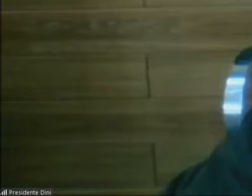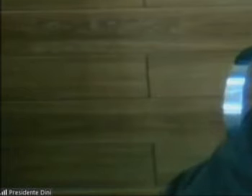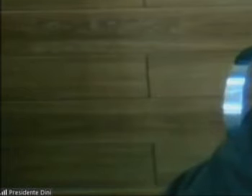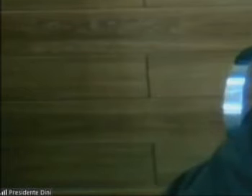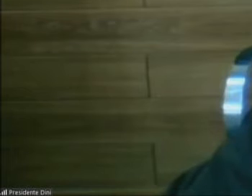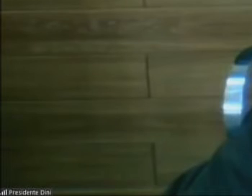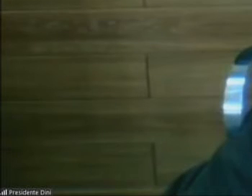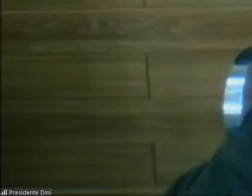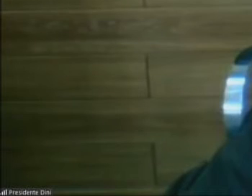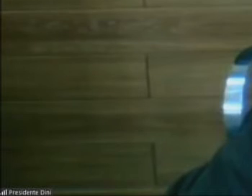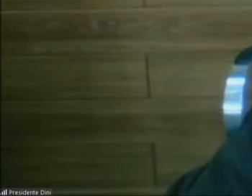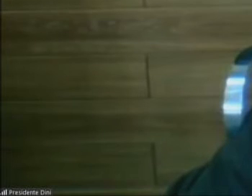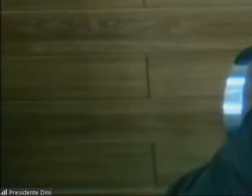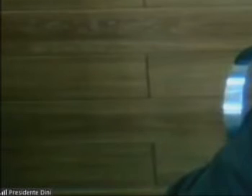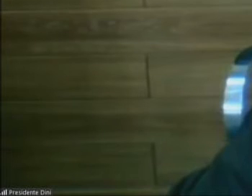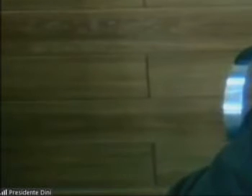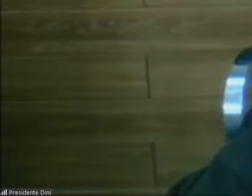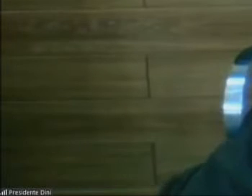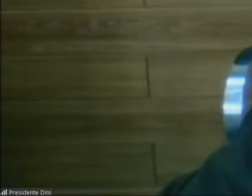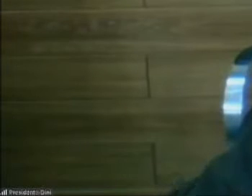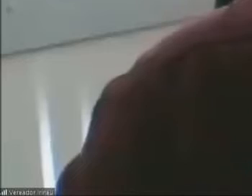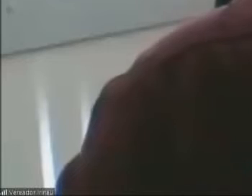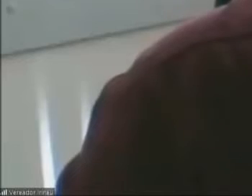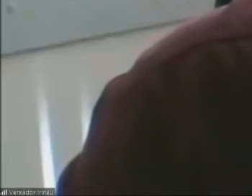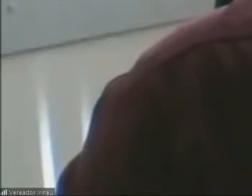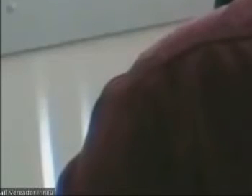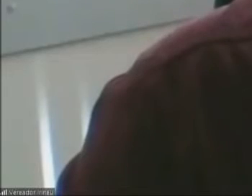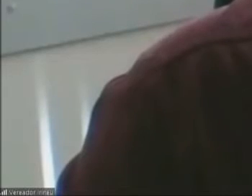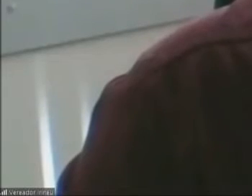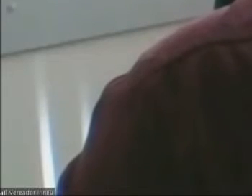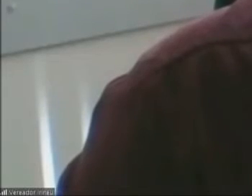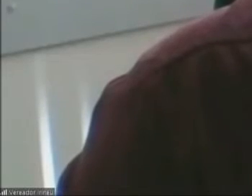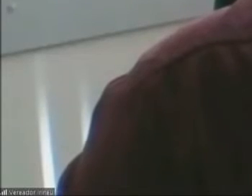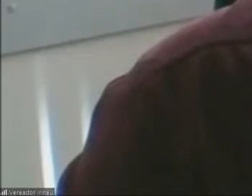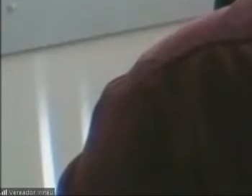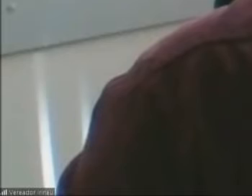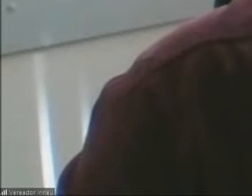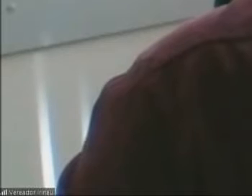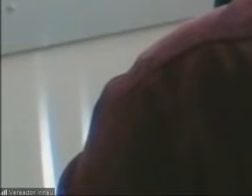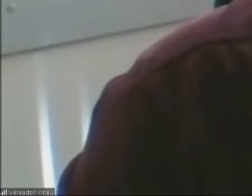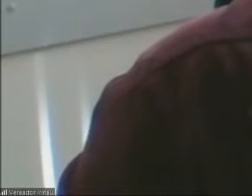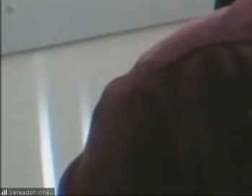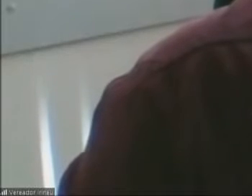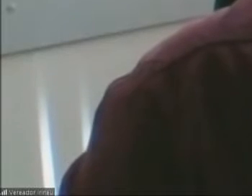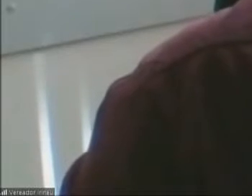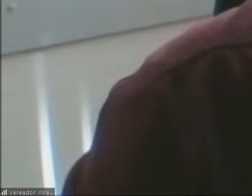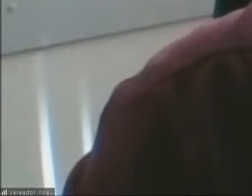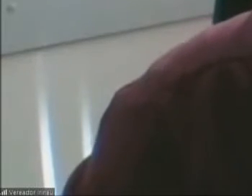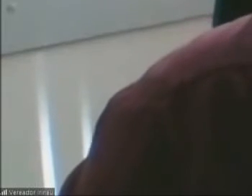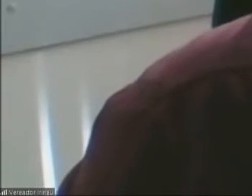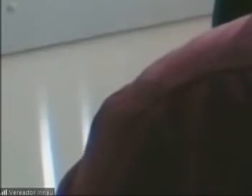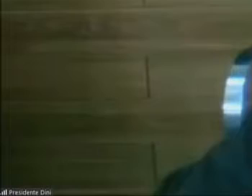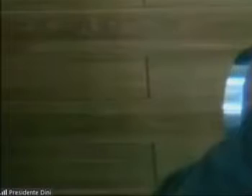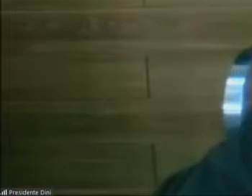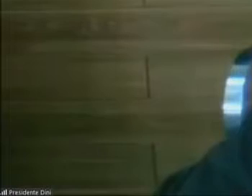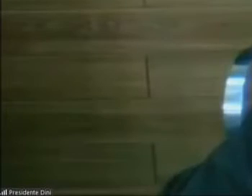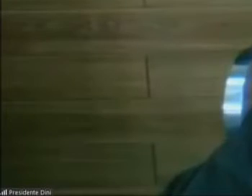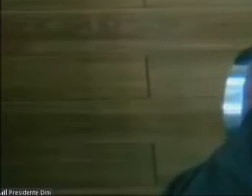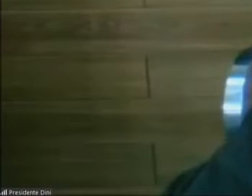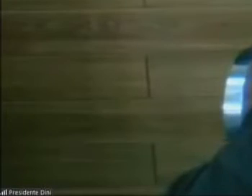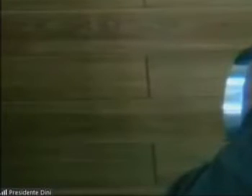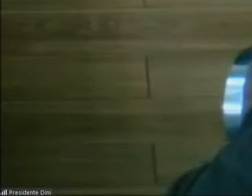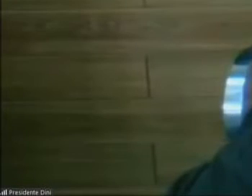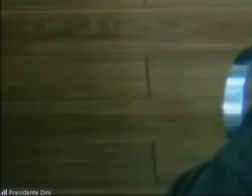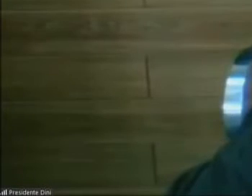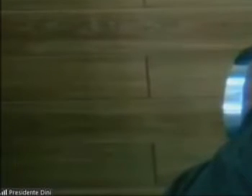Em teratológica decisão de 11 novembro de fase de recuperação hospitalar. Em fase de recuperação